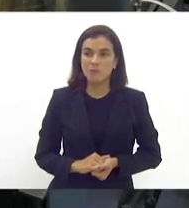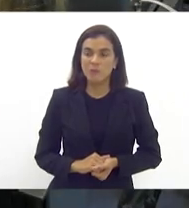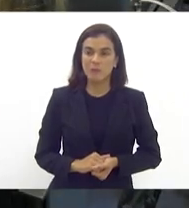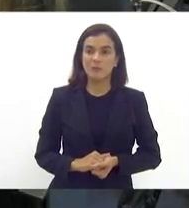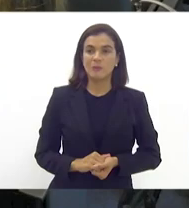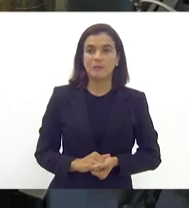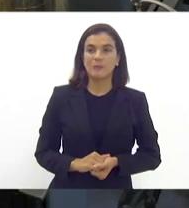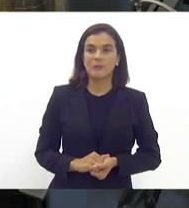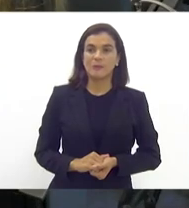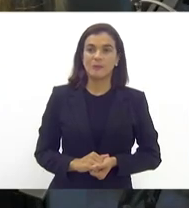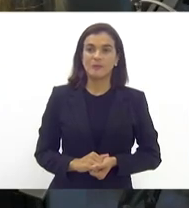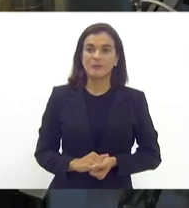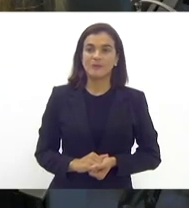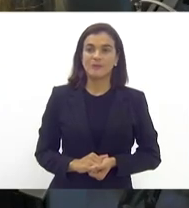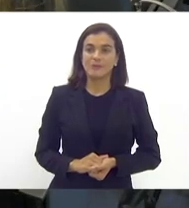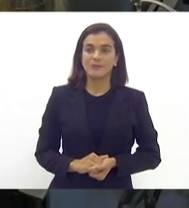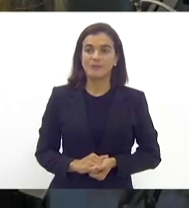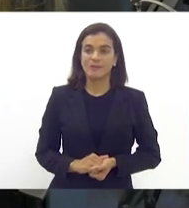ali